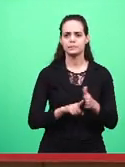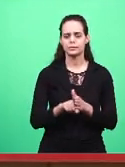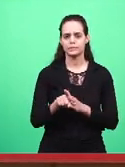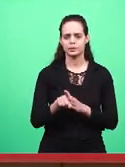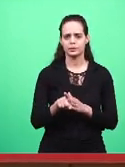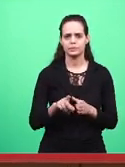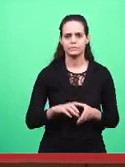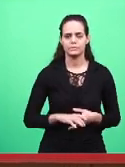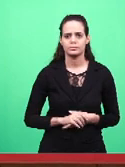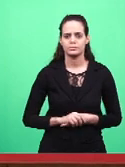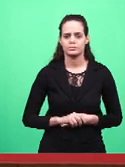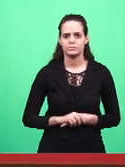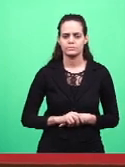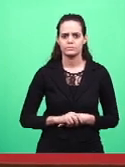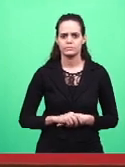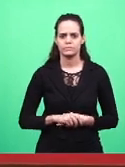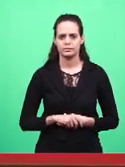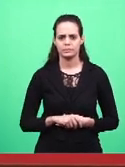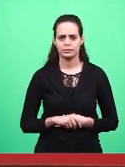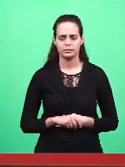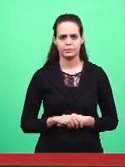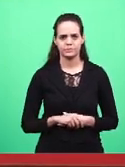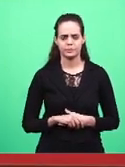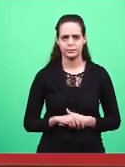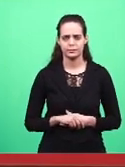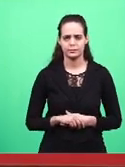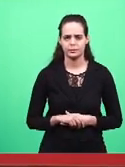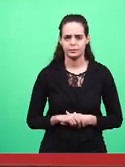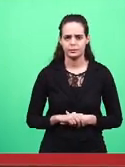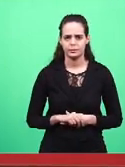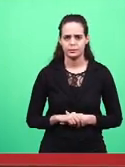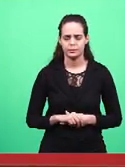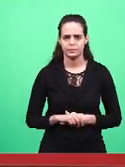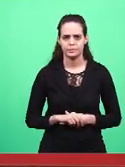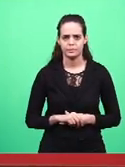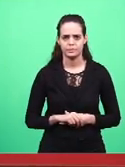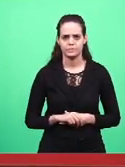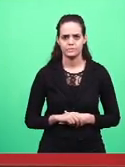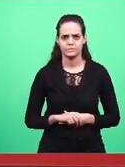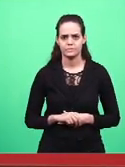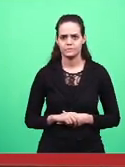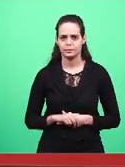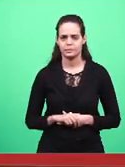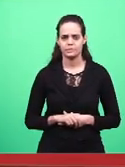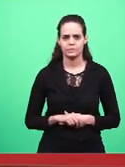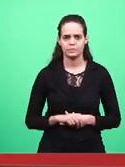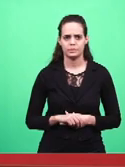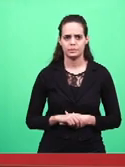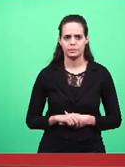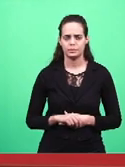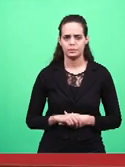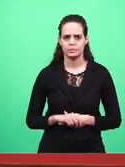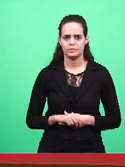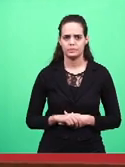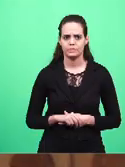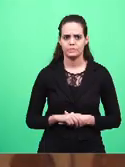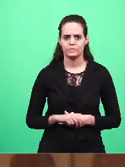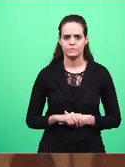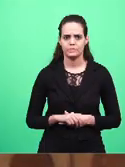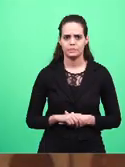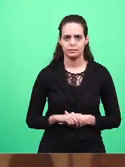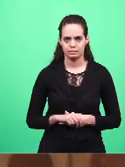feio. Estávamos jantando, largamos o jantar e tivemos que ir para um